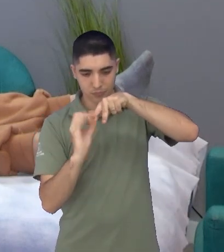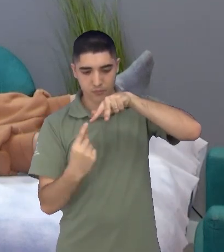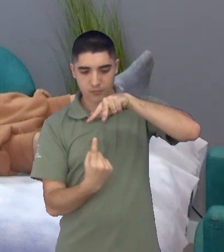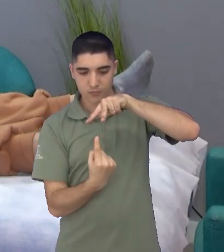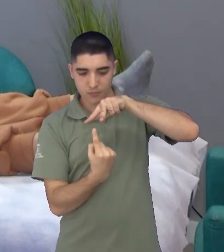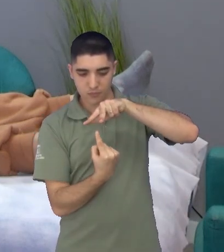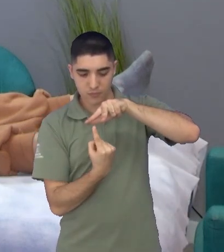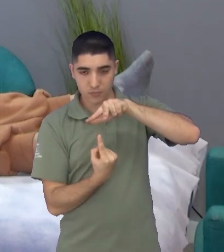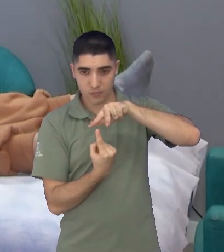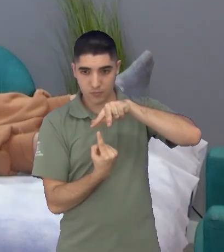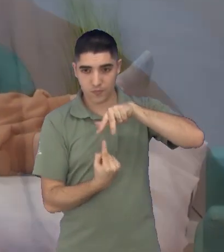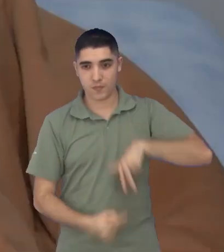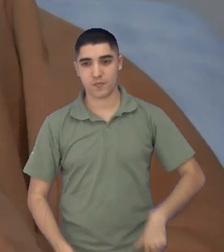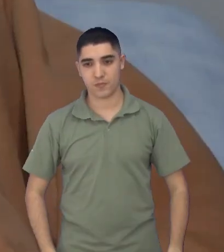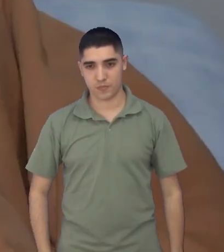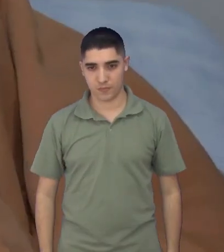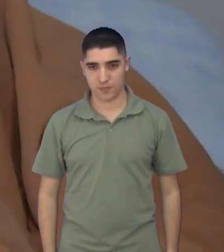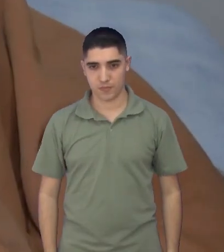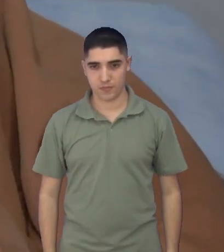nessa região.